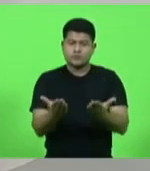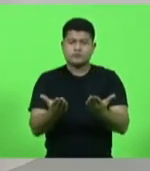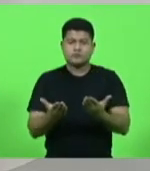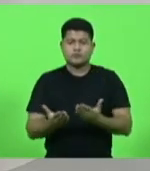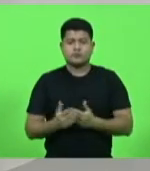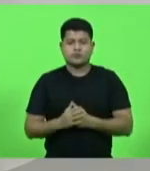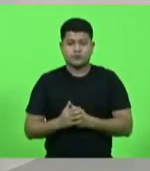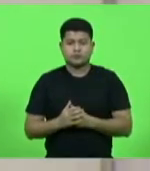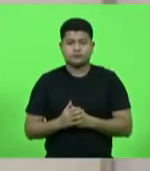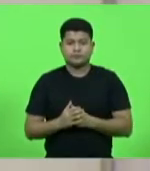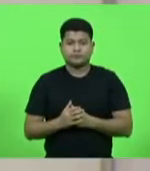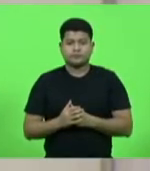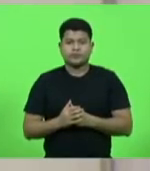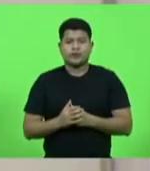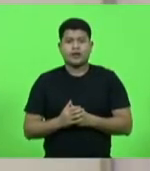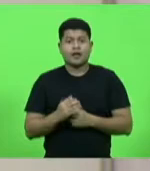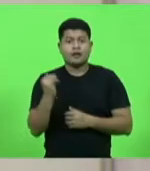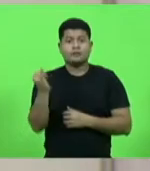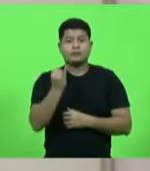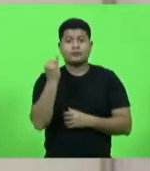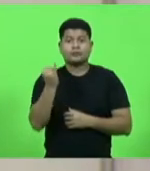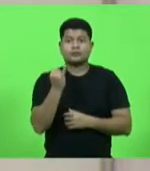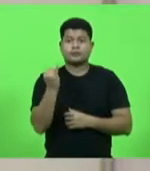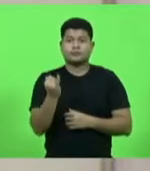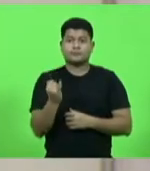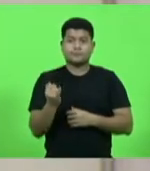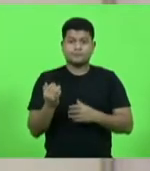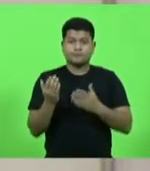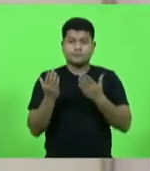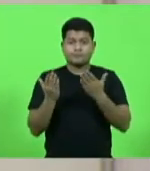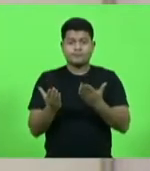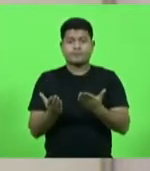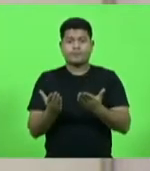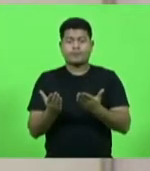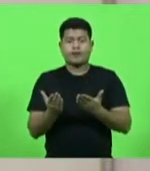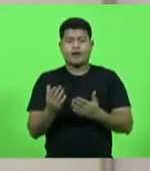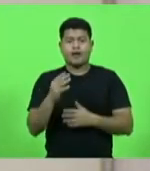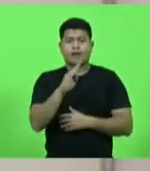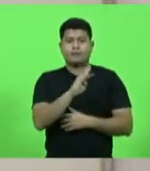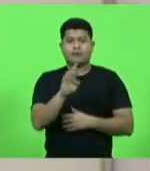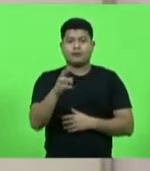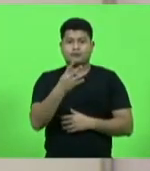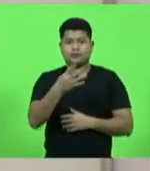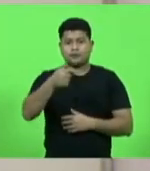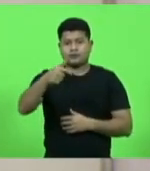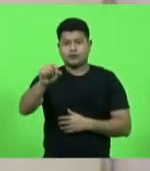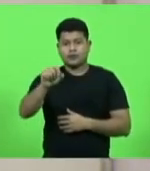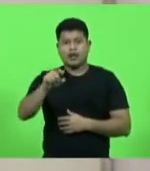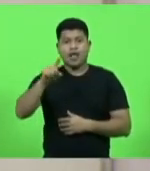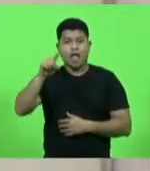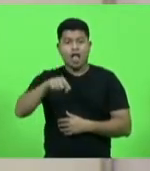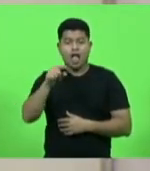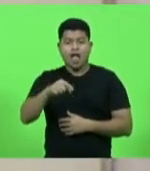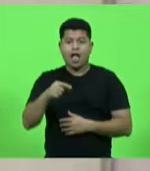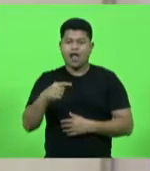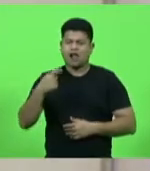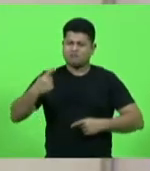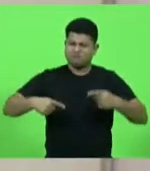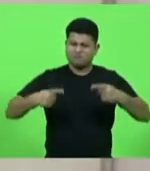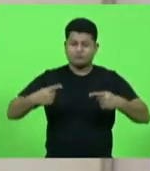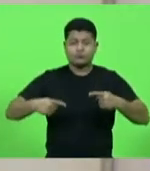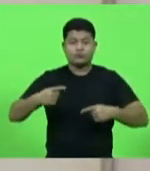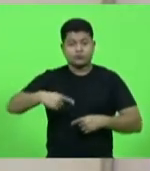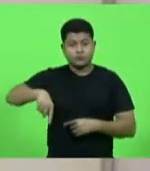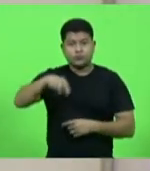dessas pautas tão importantes, né? A rodovia BR-470, que é uma batalha do nosso parlamento aqui, que inclusive